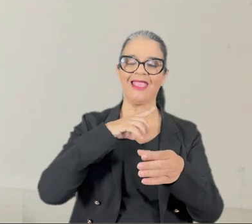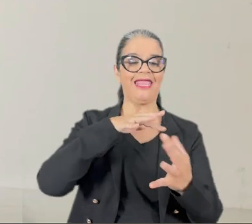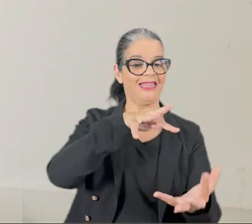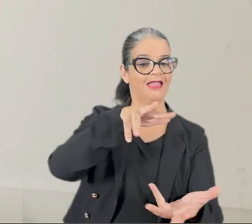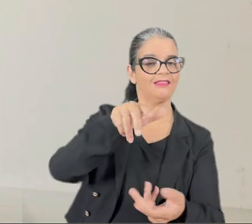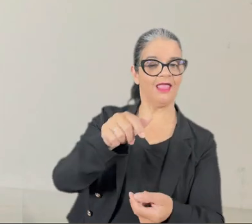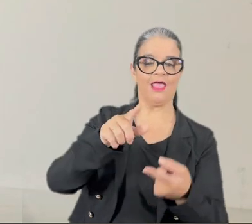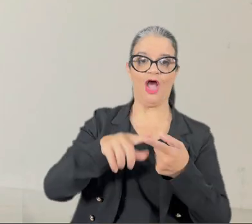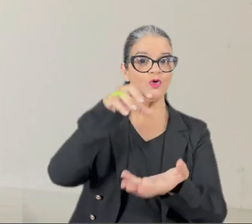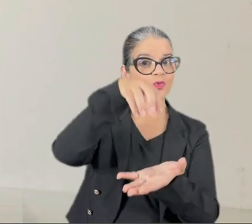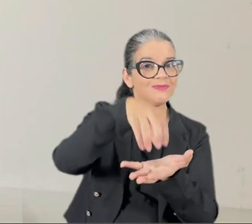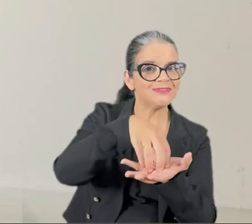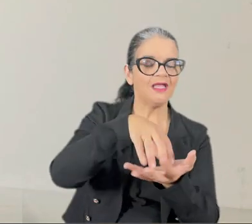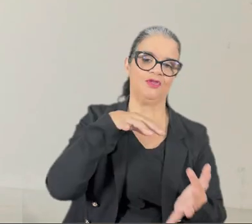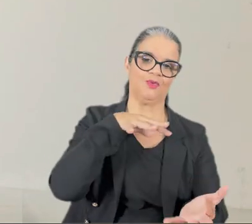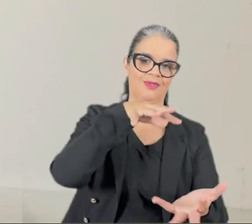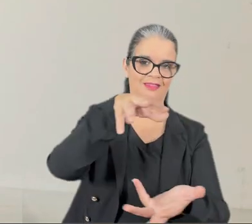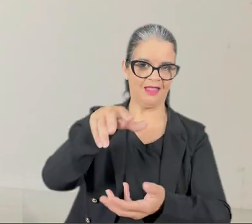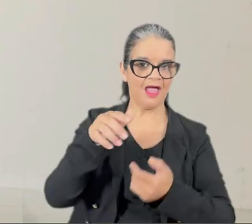Terra, no centro da Terra.